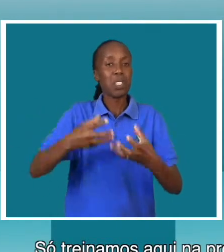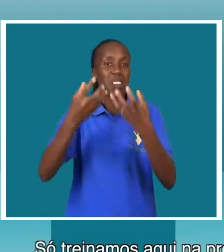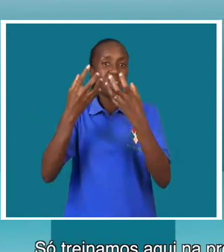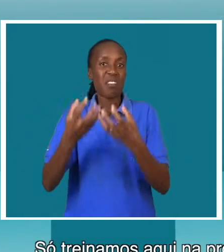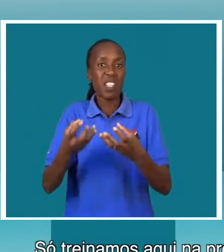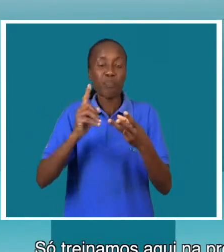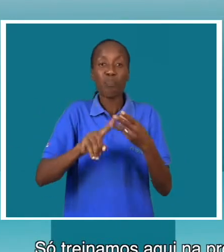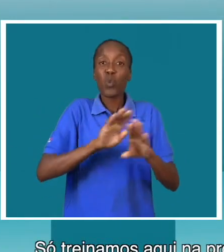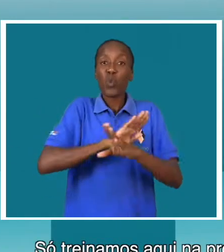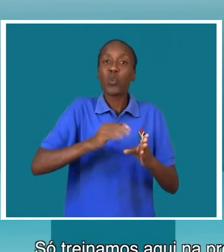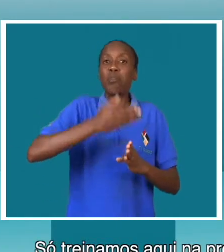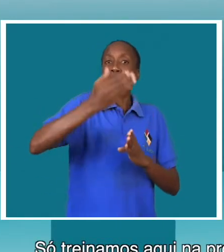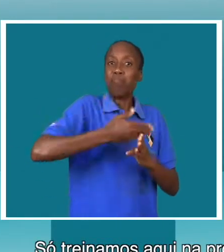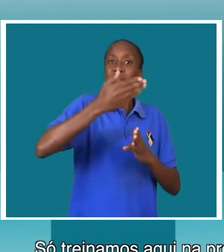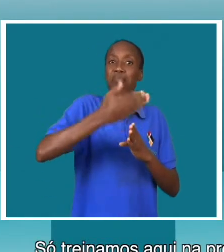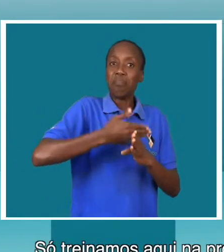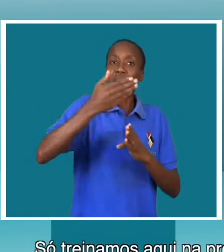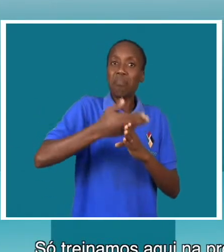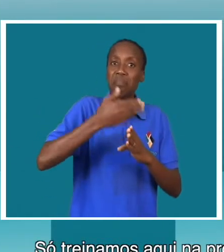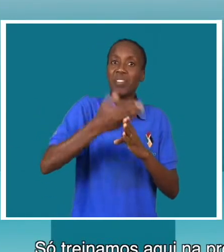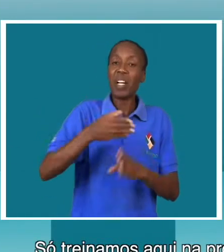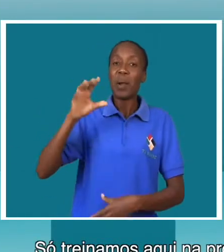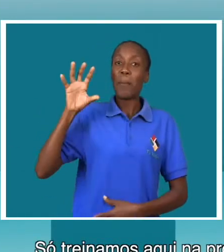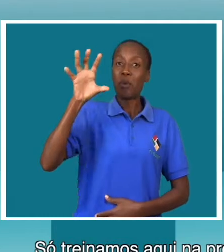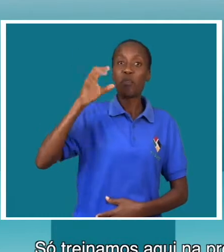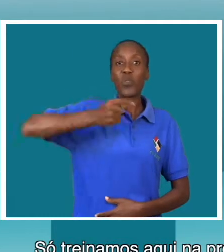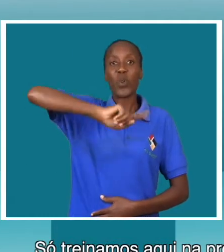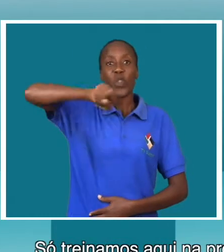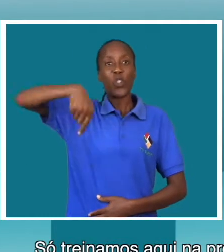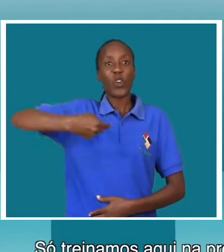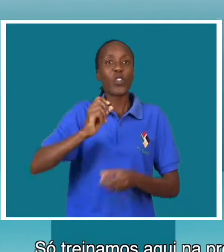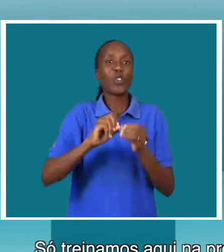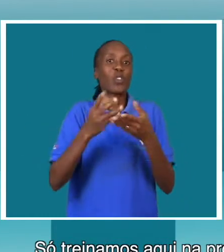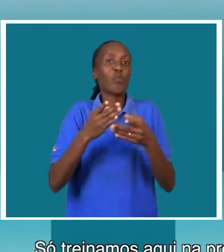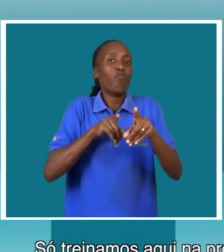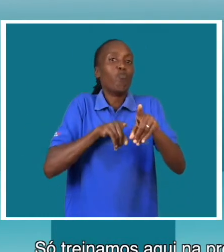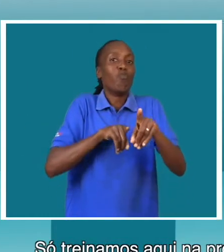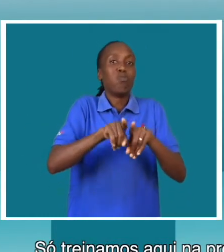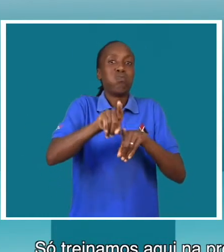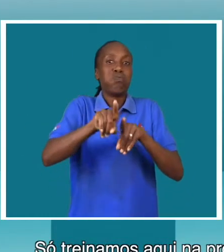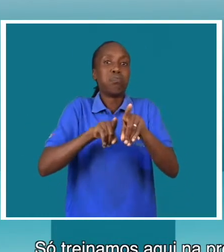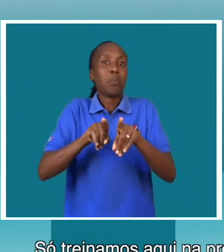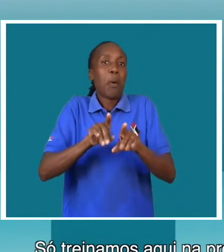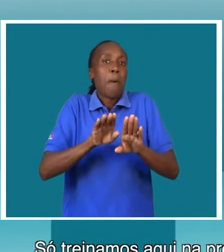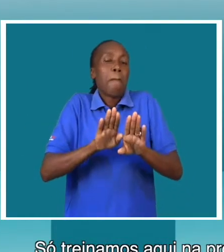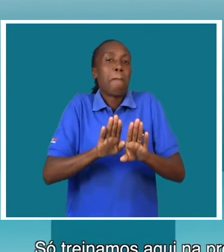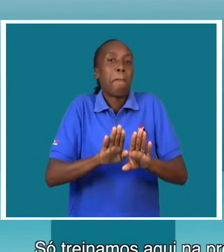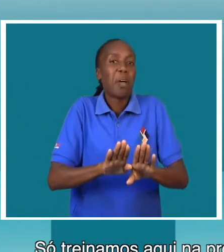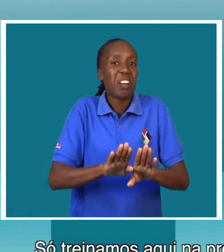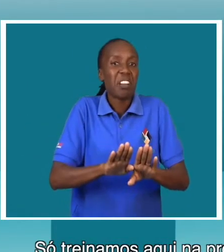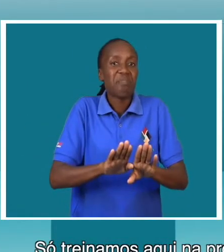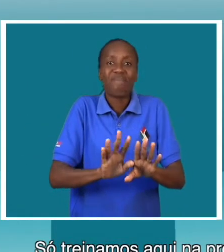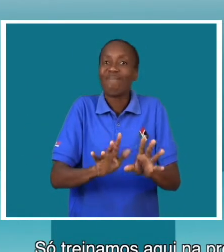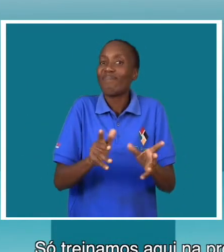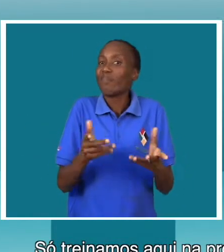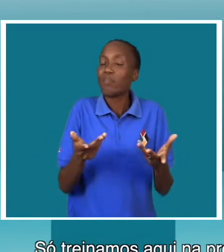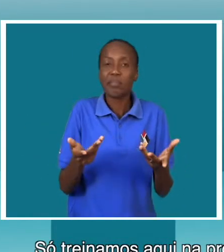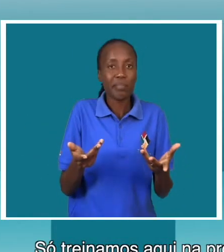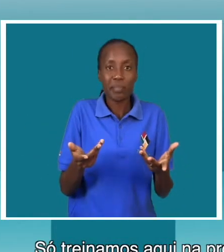só treinamos aqui na província, competimos entre nós, e daí para por aí. Então, não temos